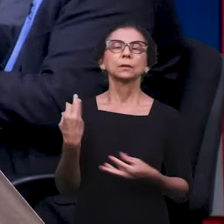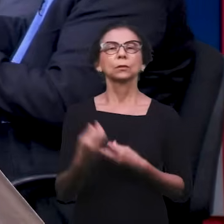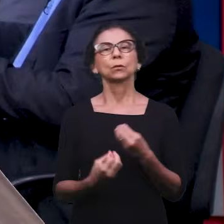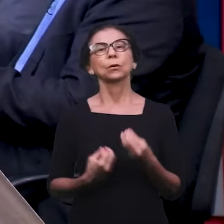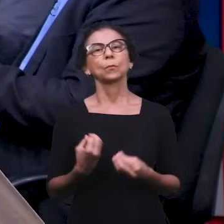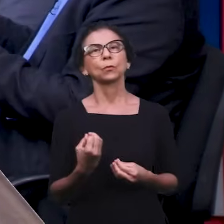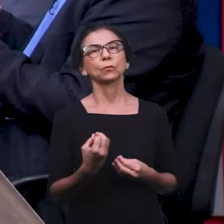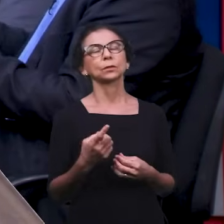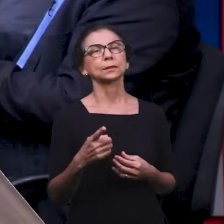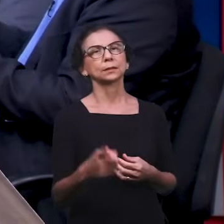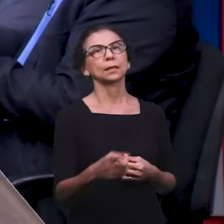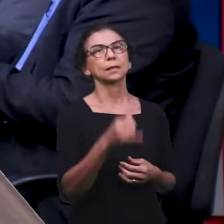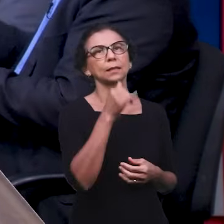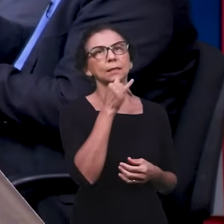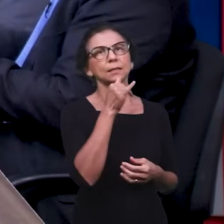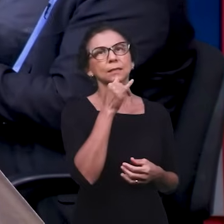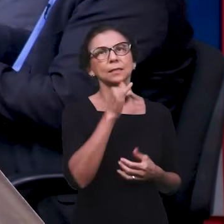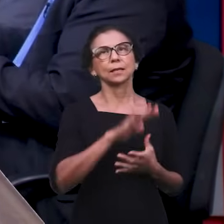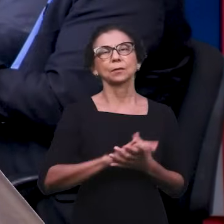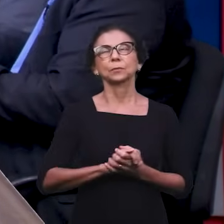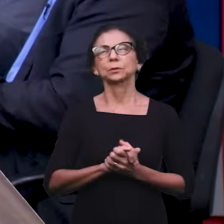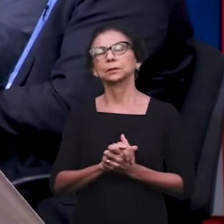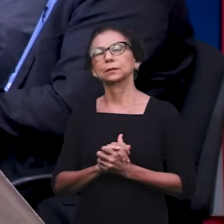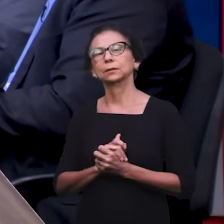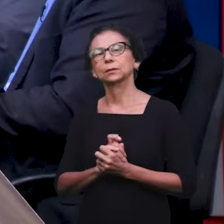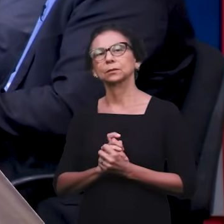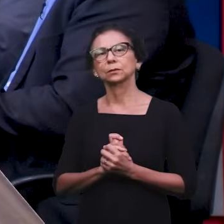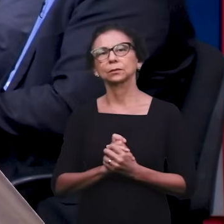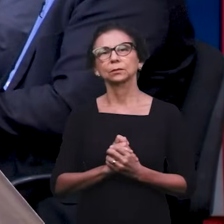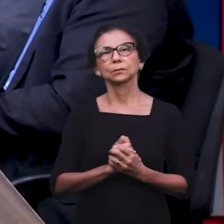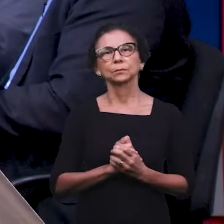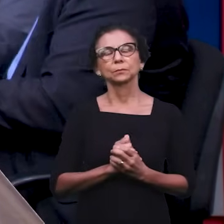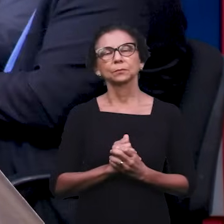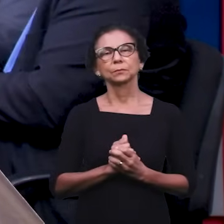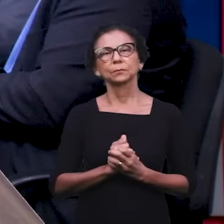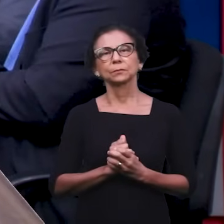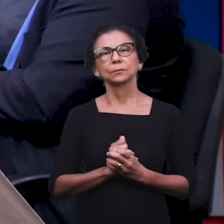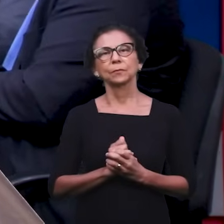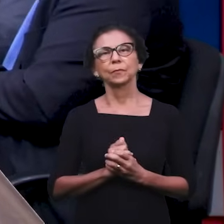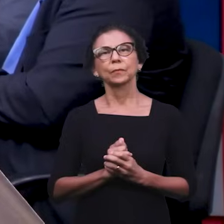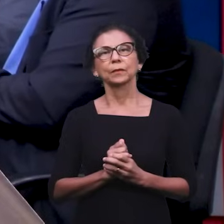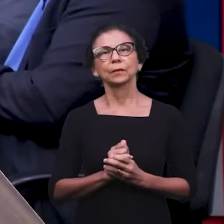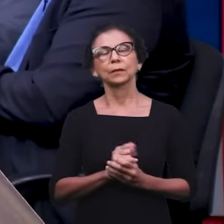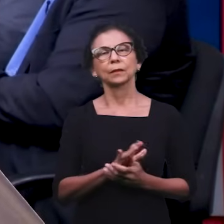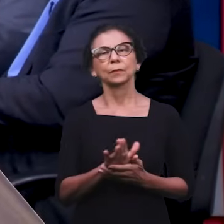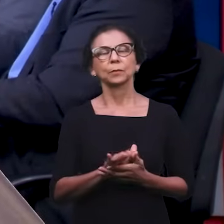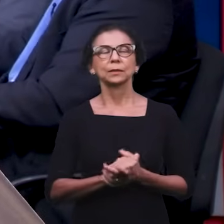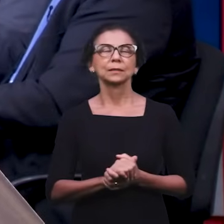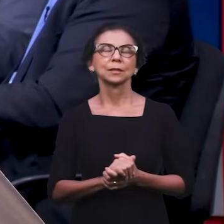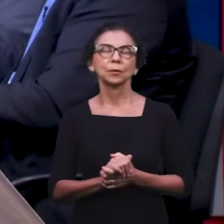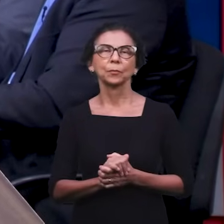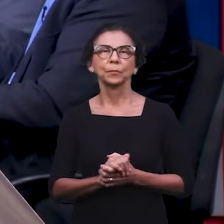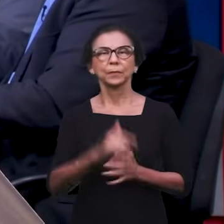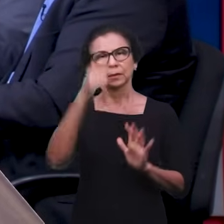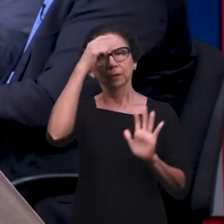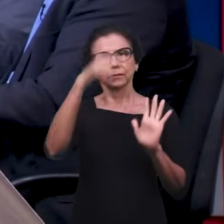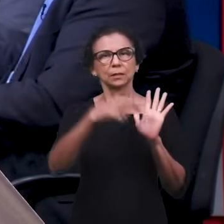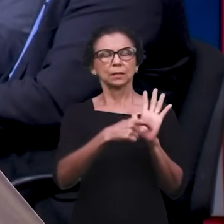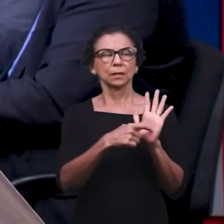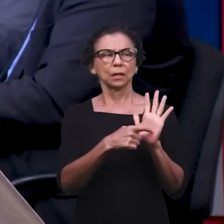na criatividade você aplica substâncias que não estão nesses limites? Por exemplo, amor,